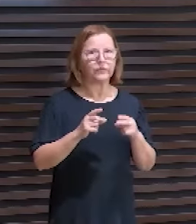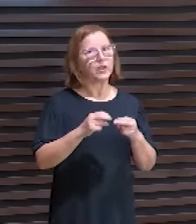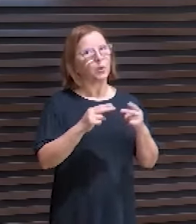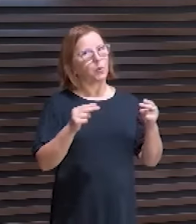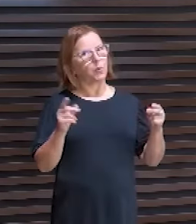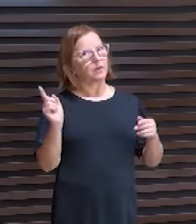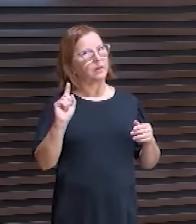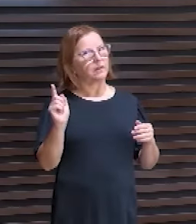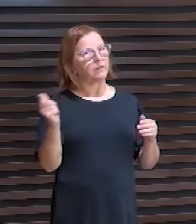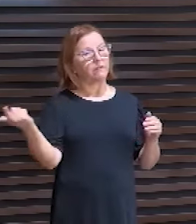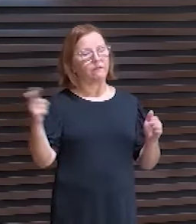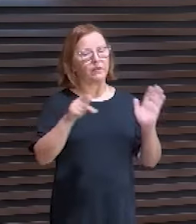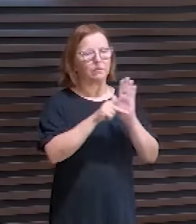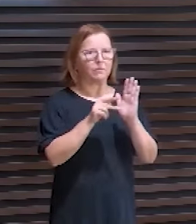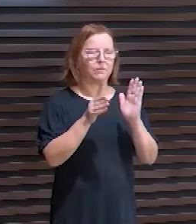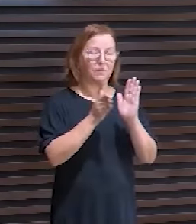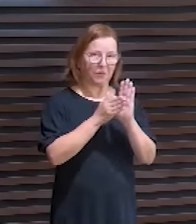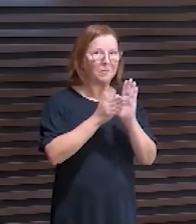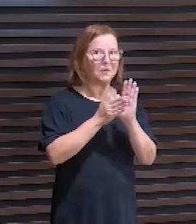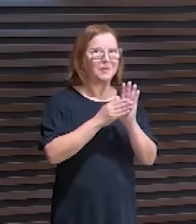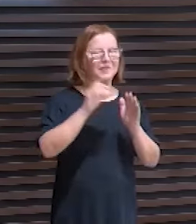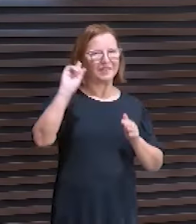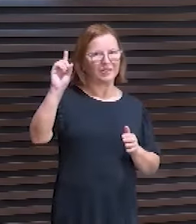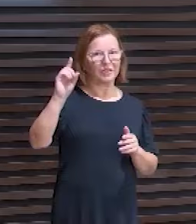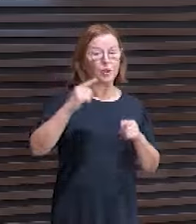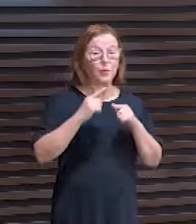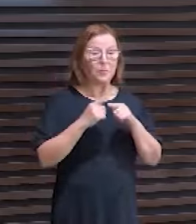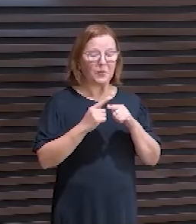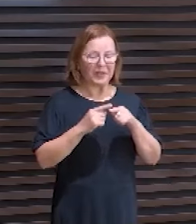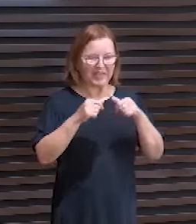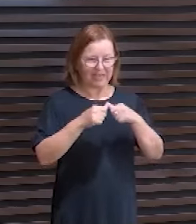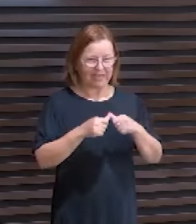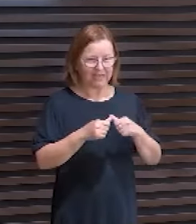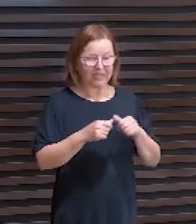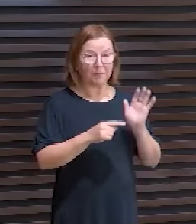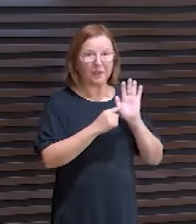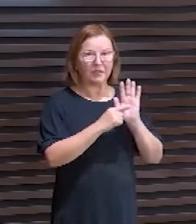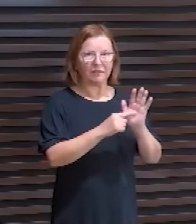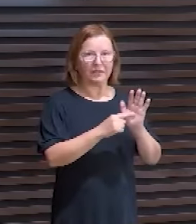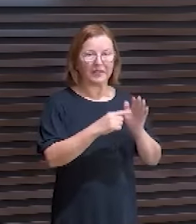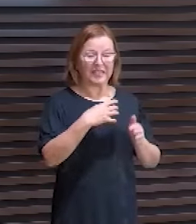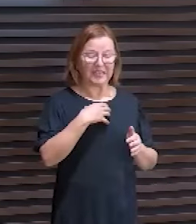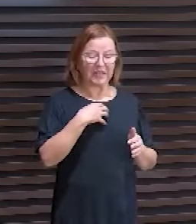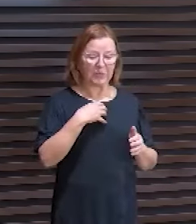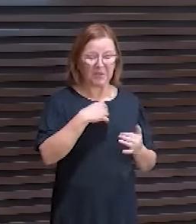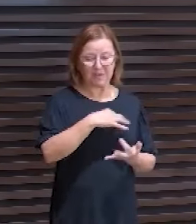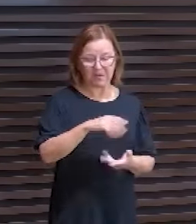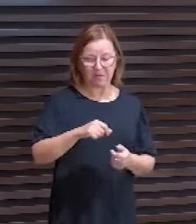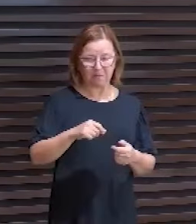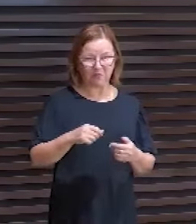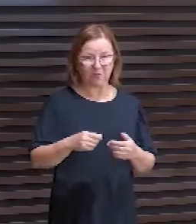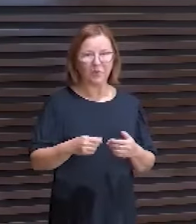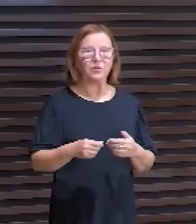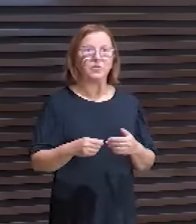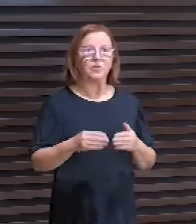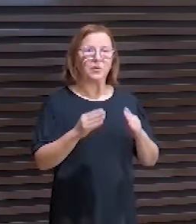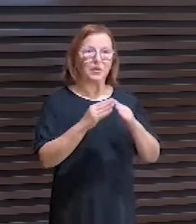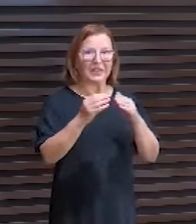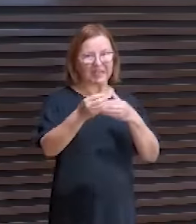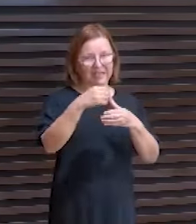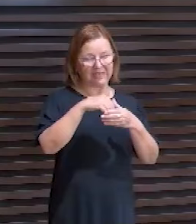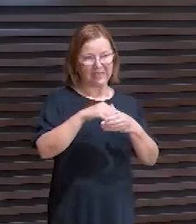propósito de Deus porque essa é a manifestação da natureza terrena dentro das nossas casas é quando o nosso